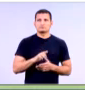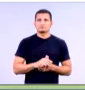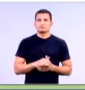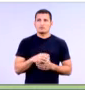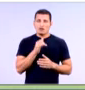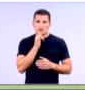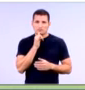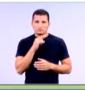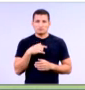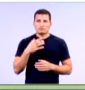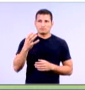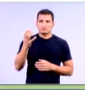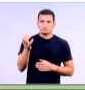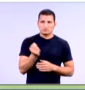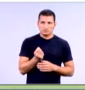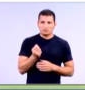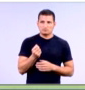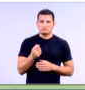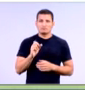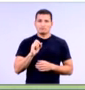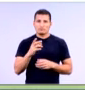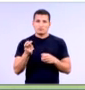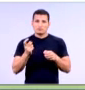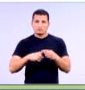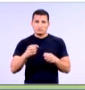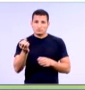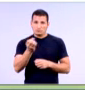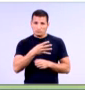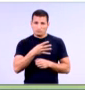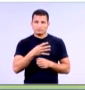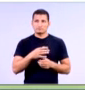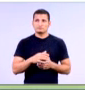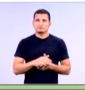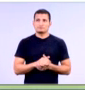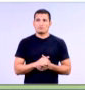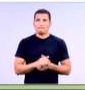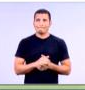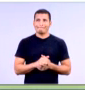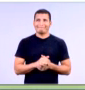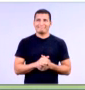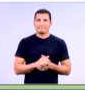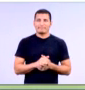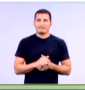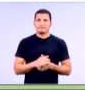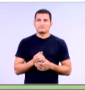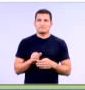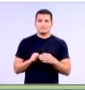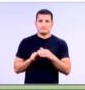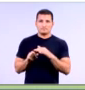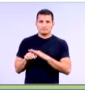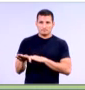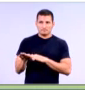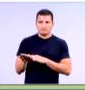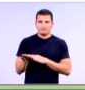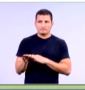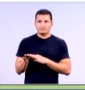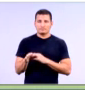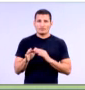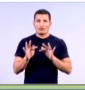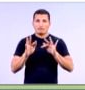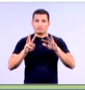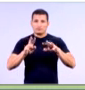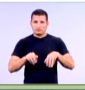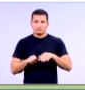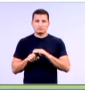vou retornar, né, um novo saldo. Exemplo. E quando for depositar, ao finalizar o